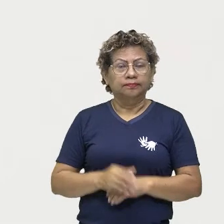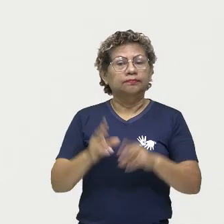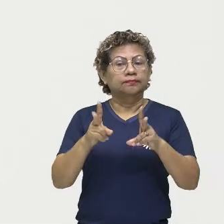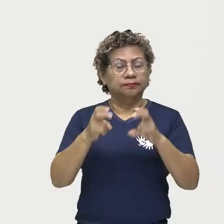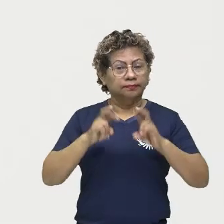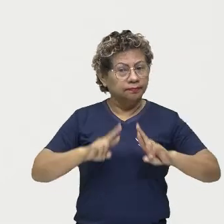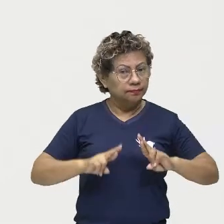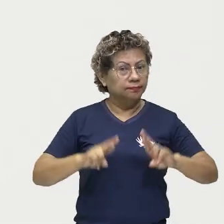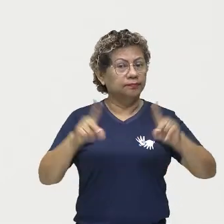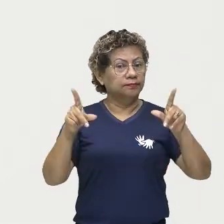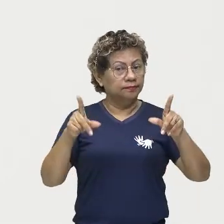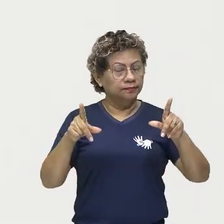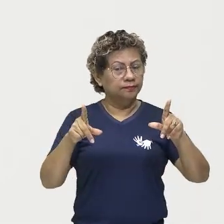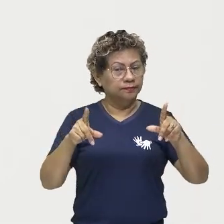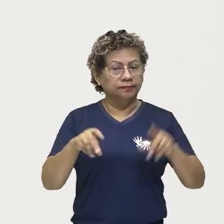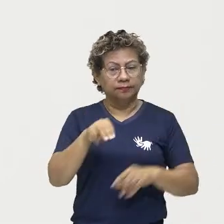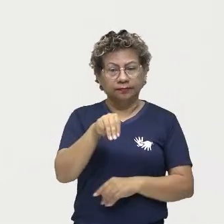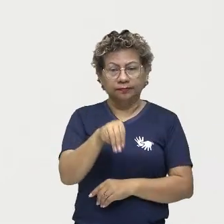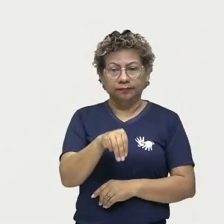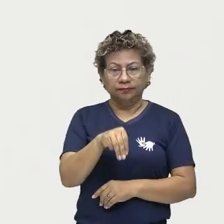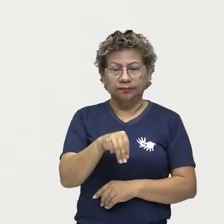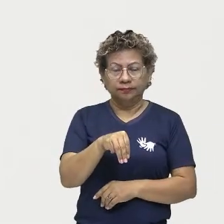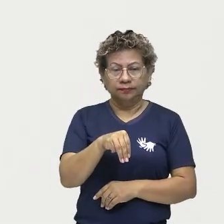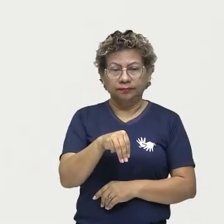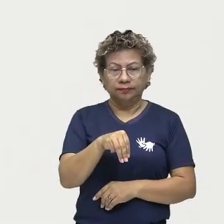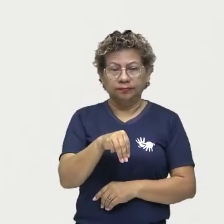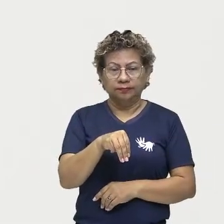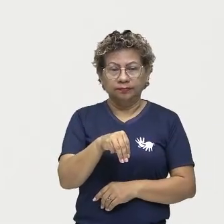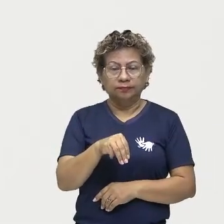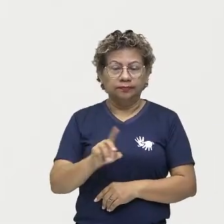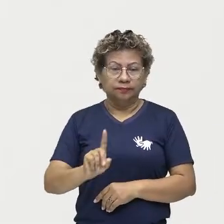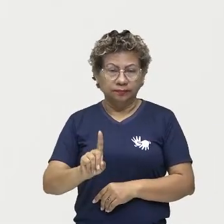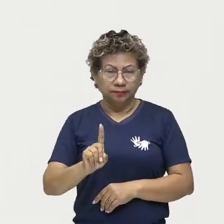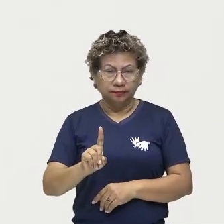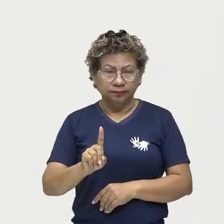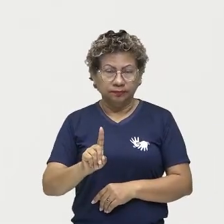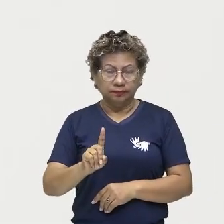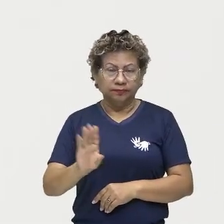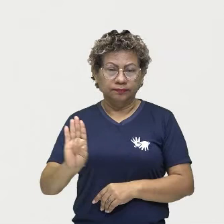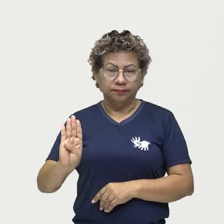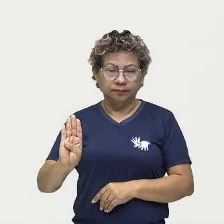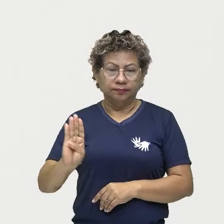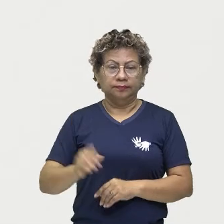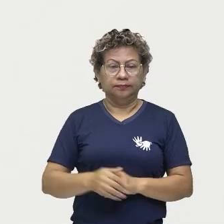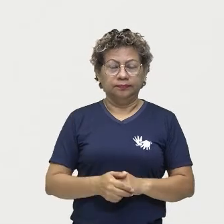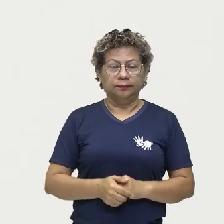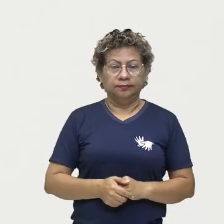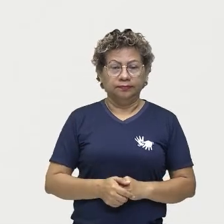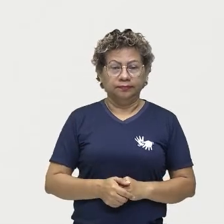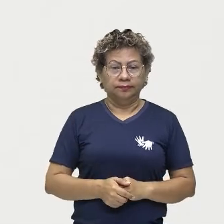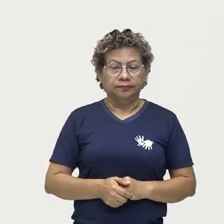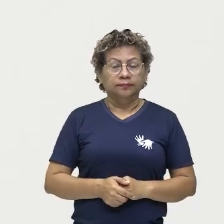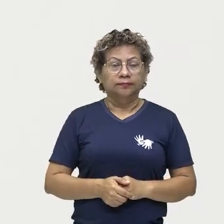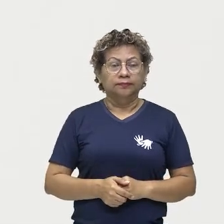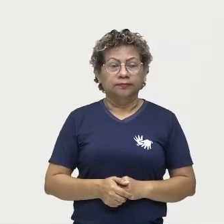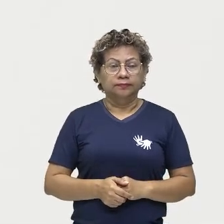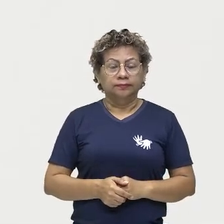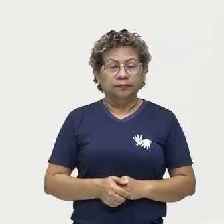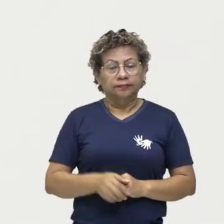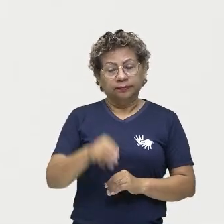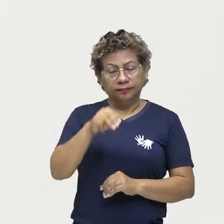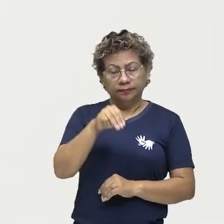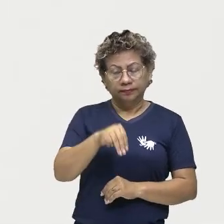Nós temos aqui o ponto M1, que é o ponto médio do segmento AB. Só que esse ponto M1, ele não